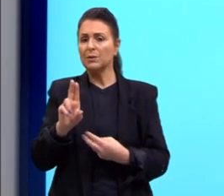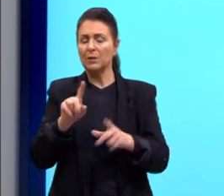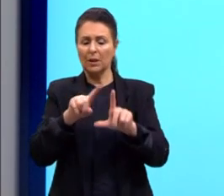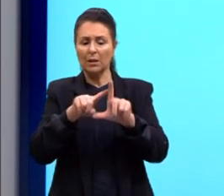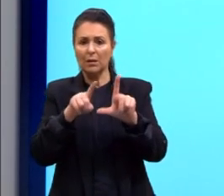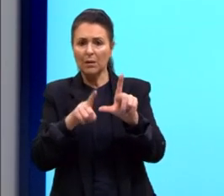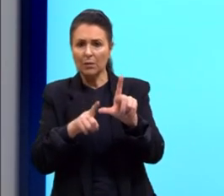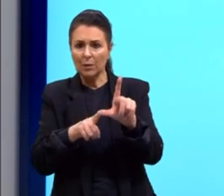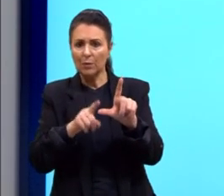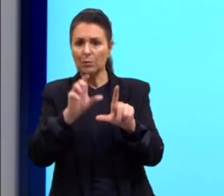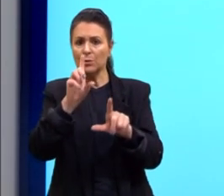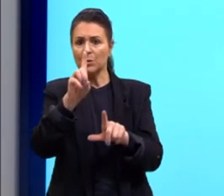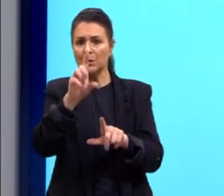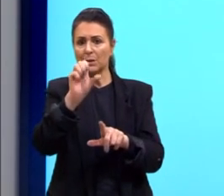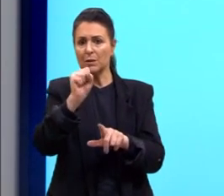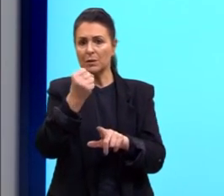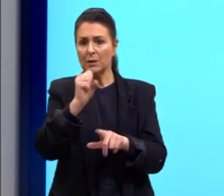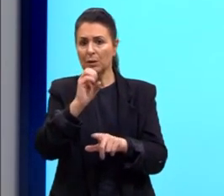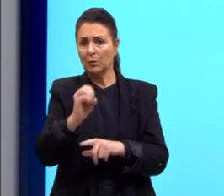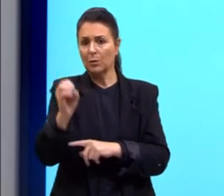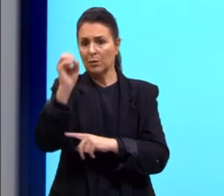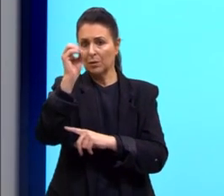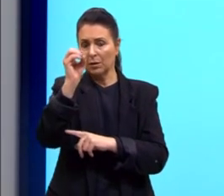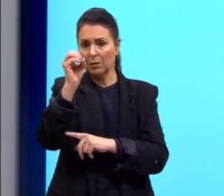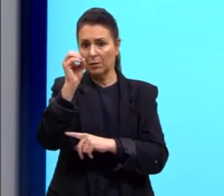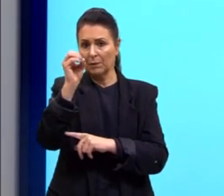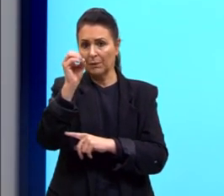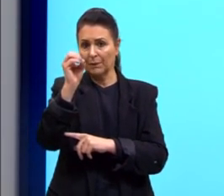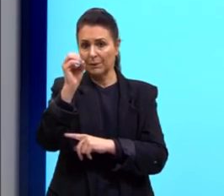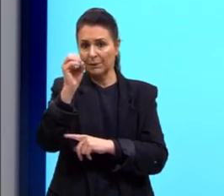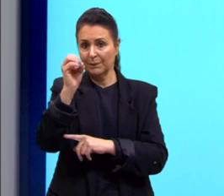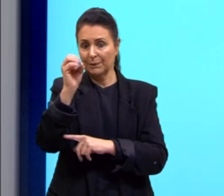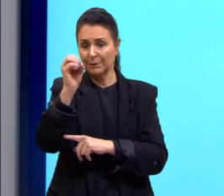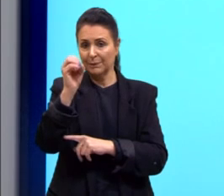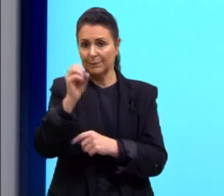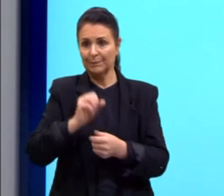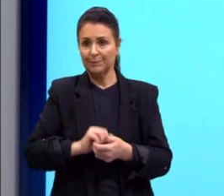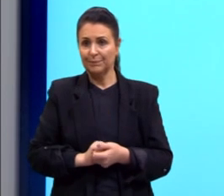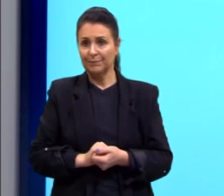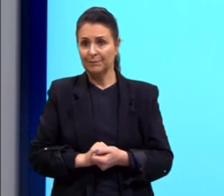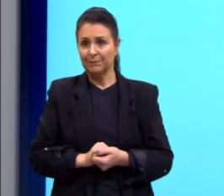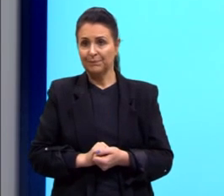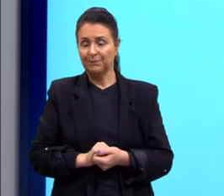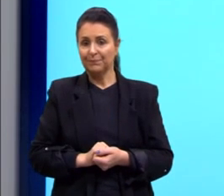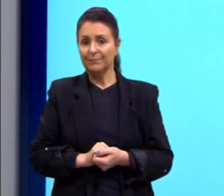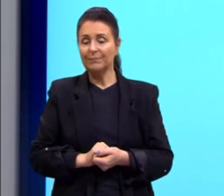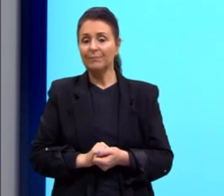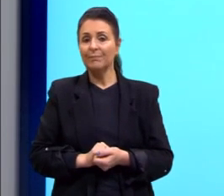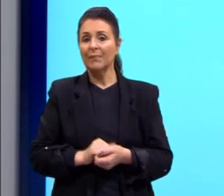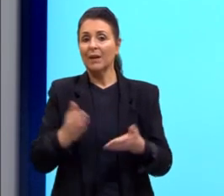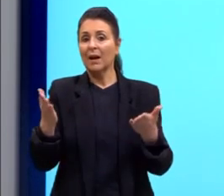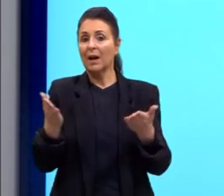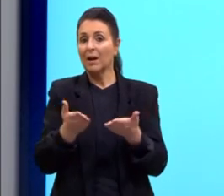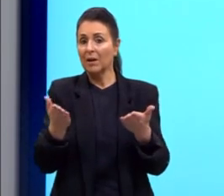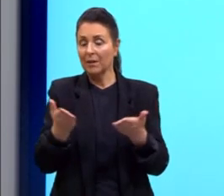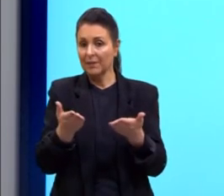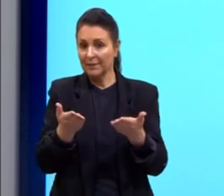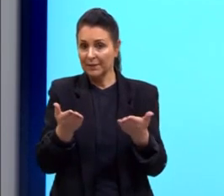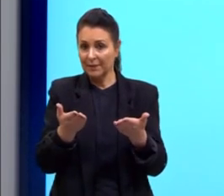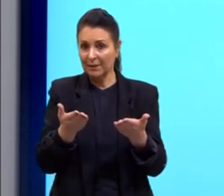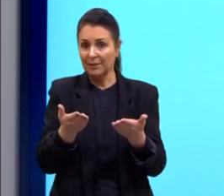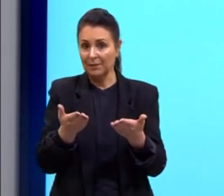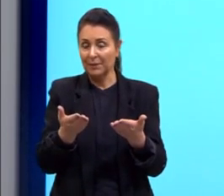ali um ângulo de 180 graus como tivemos aqui o caso Tá bom vamos deixar